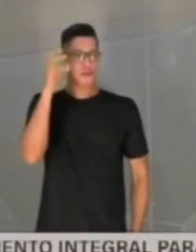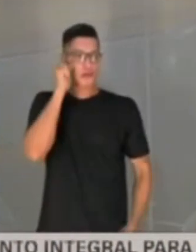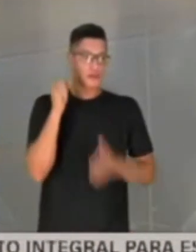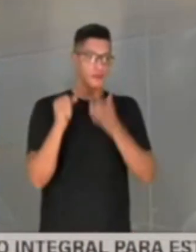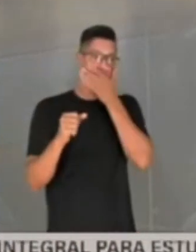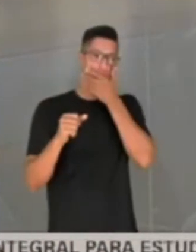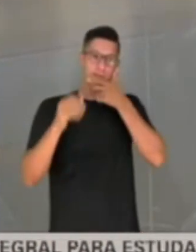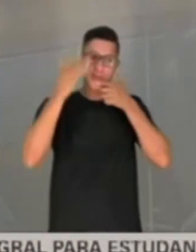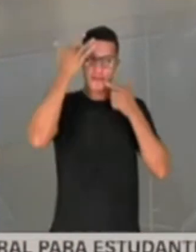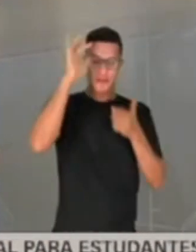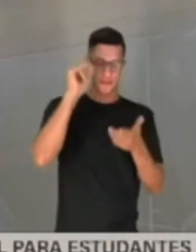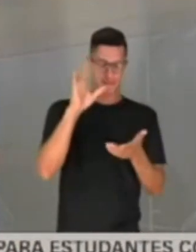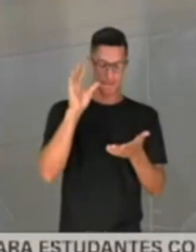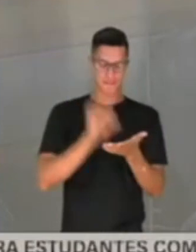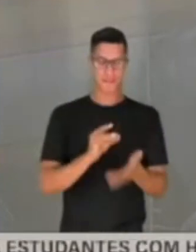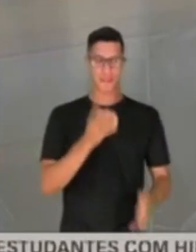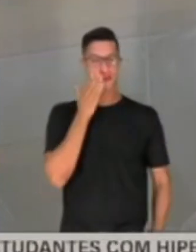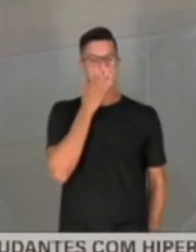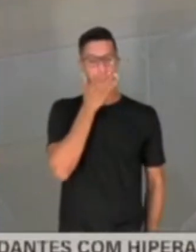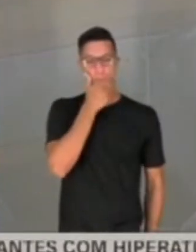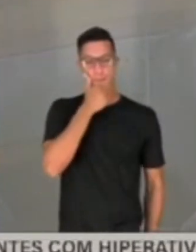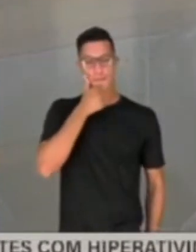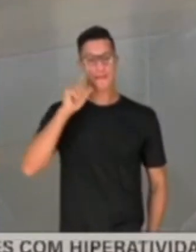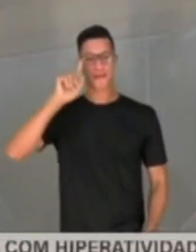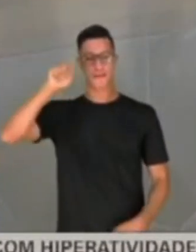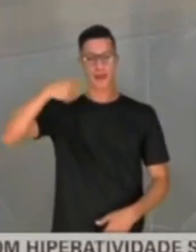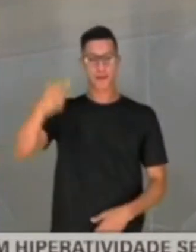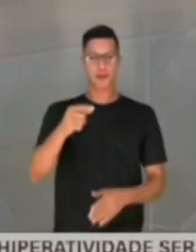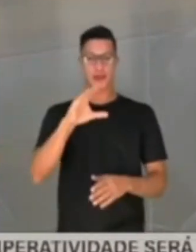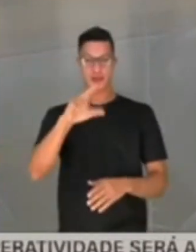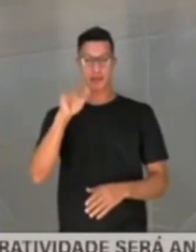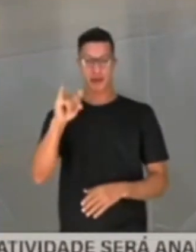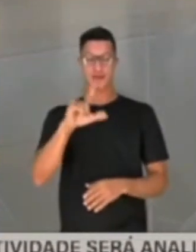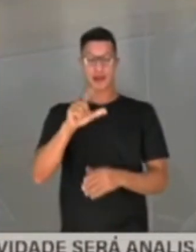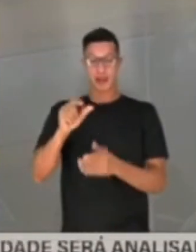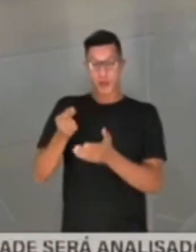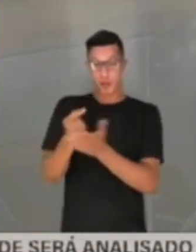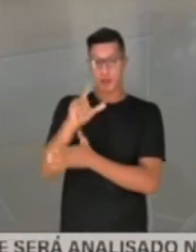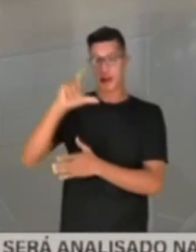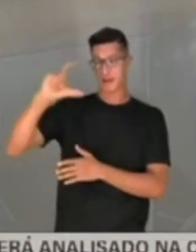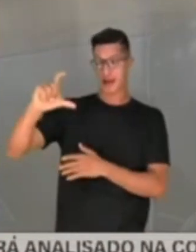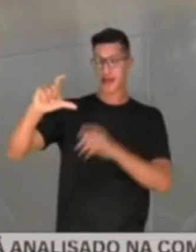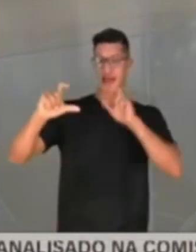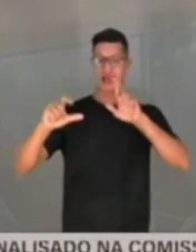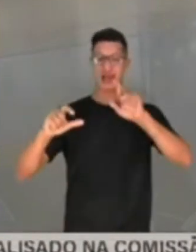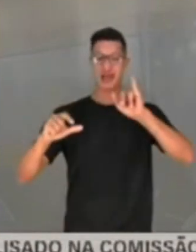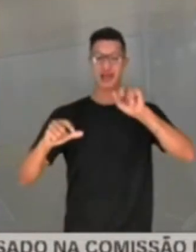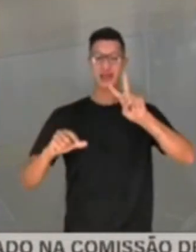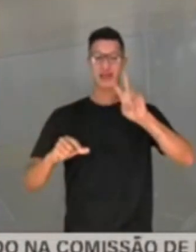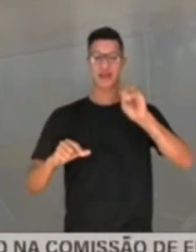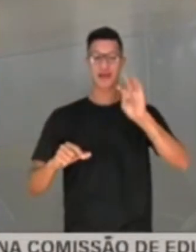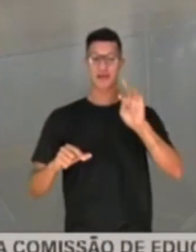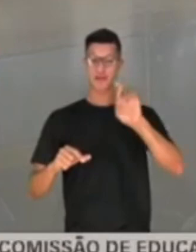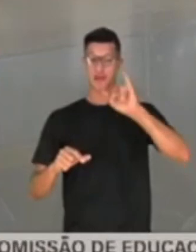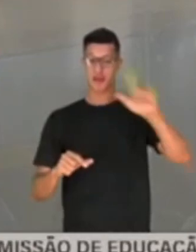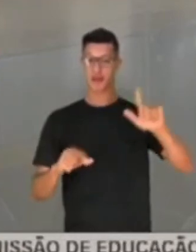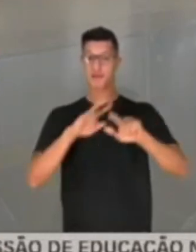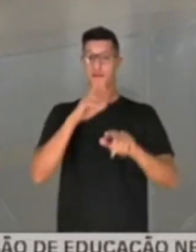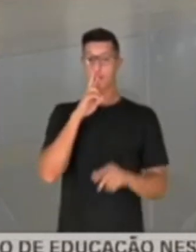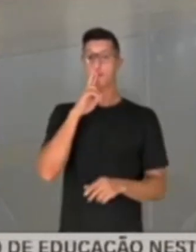verdade. Ele depois dessa CPI, ele vai ter que comprar uma caixinha completa de Rivotril, porque ele